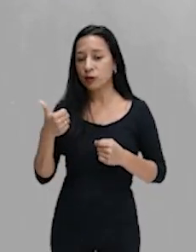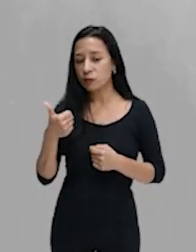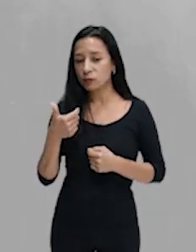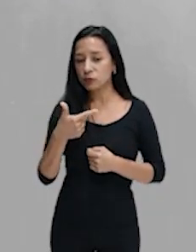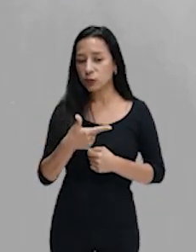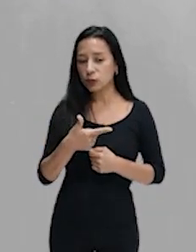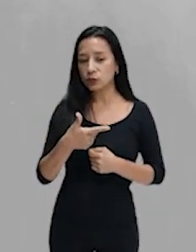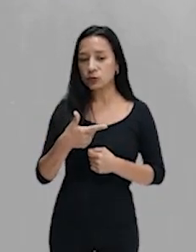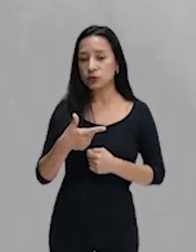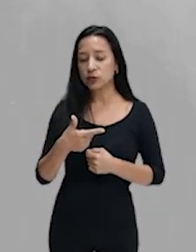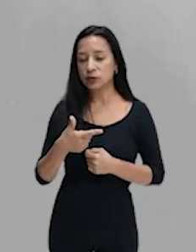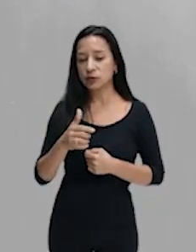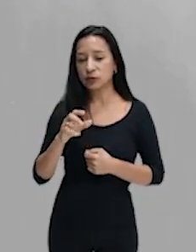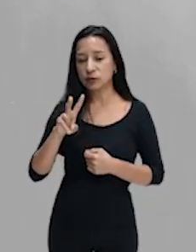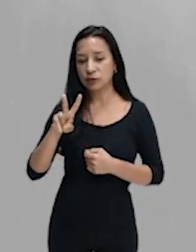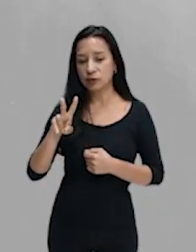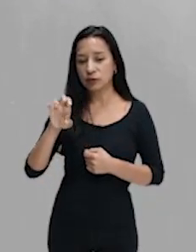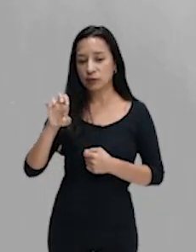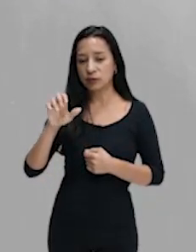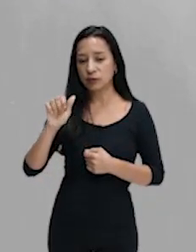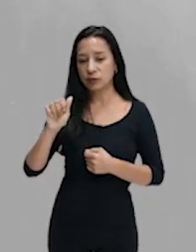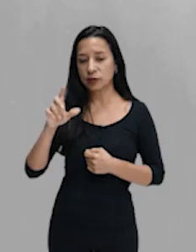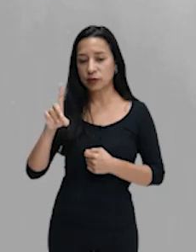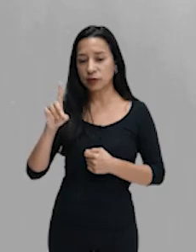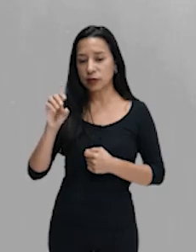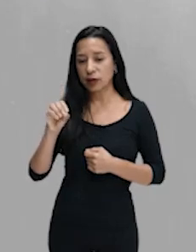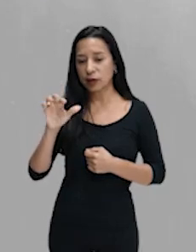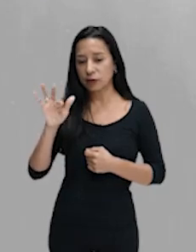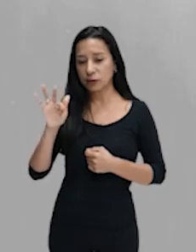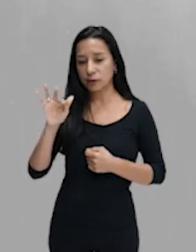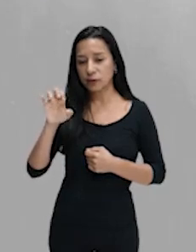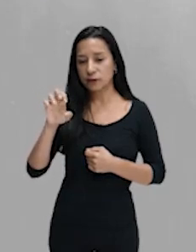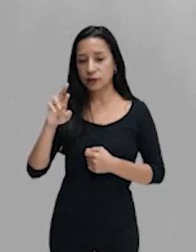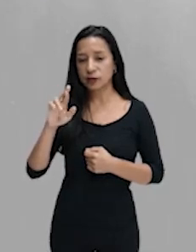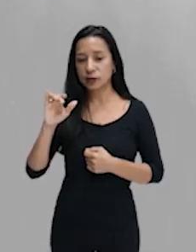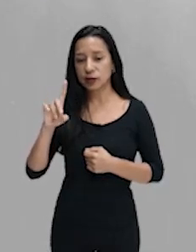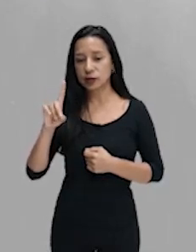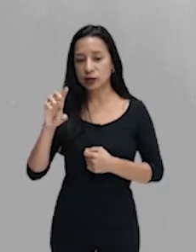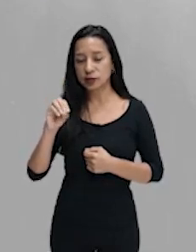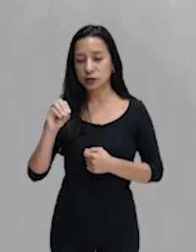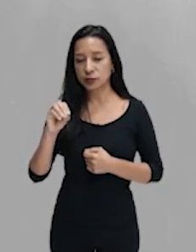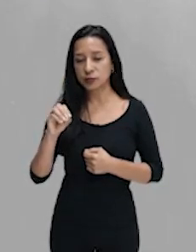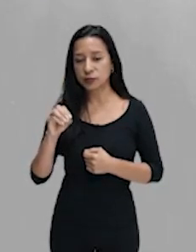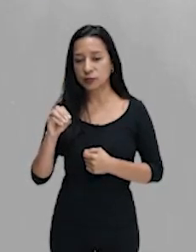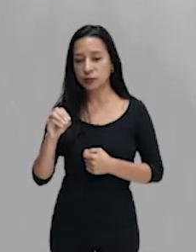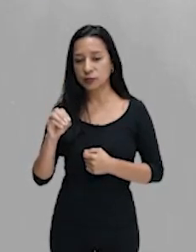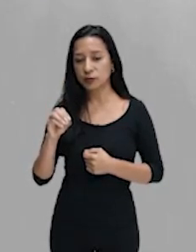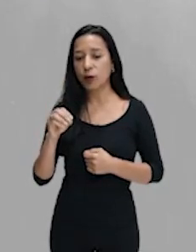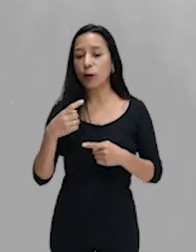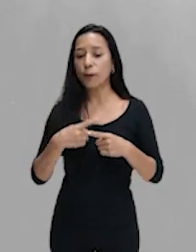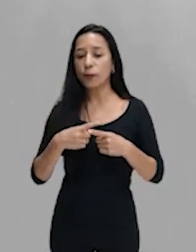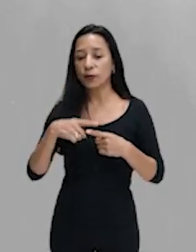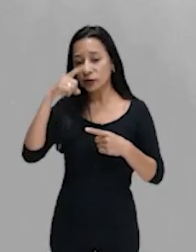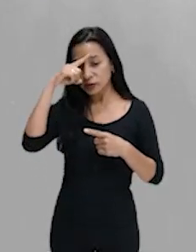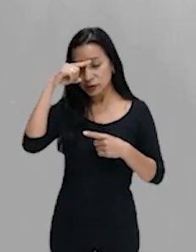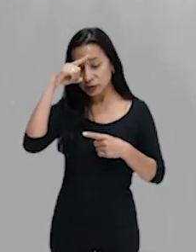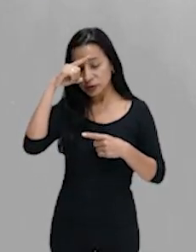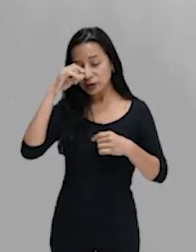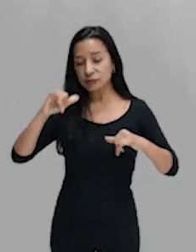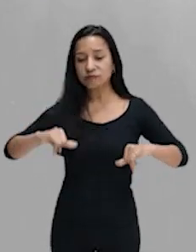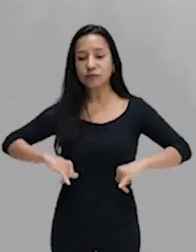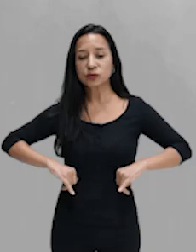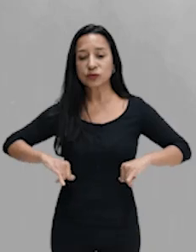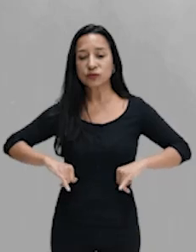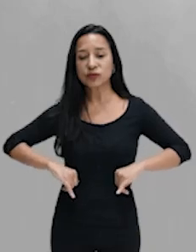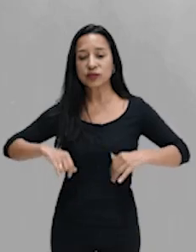escritas, ela escrevia muito, então, nos seus quadros, ela pintava muito da dor que ela sentia, como já foi falado aqui anteriormente,